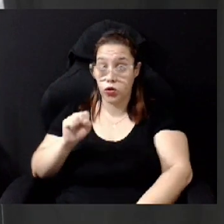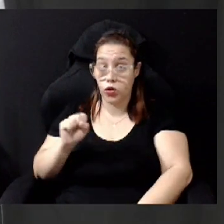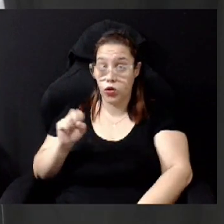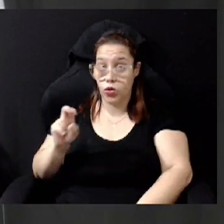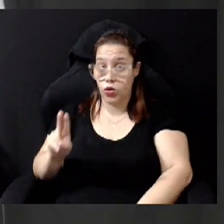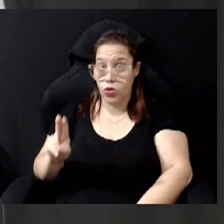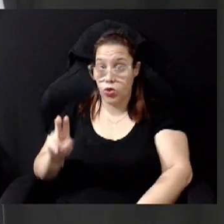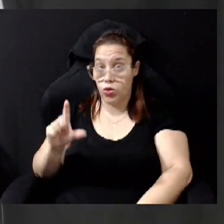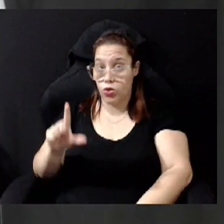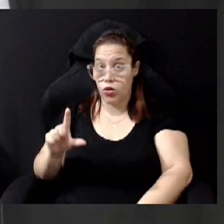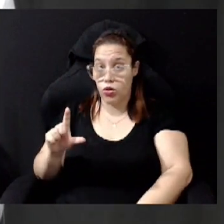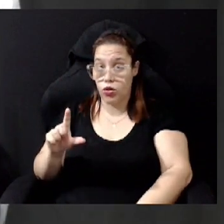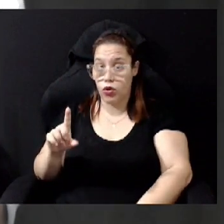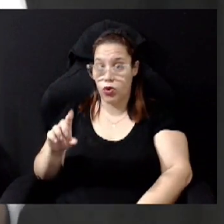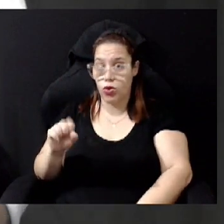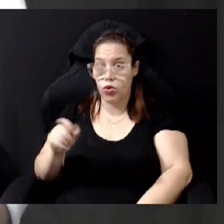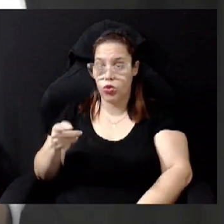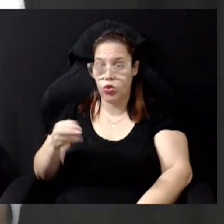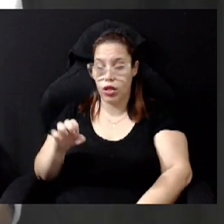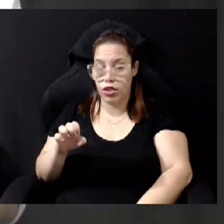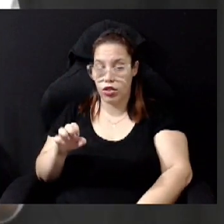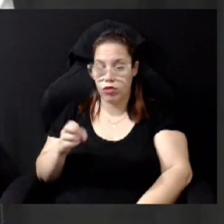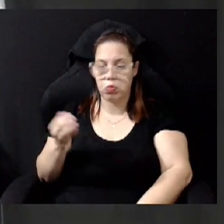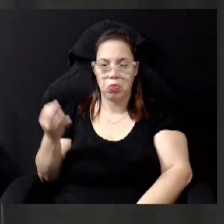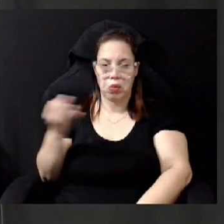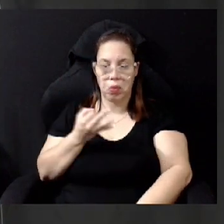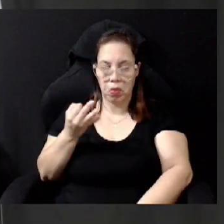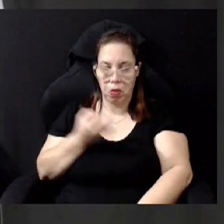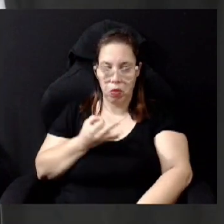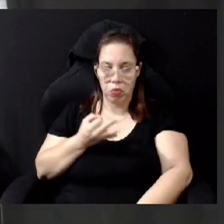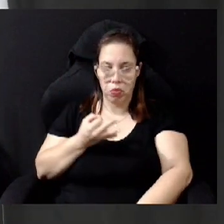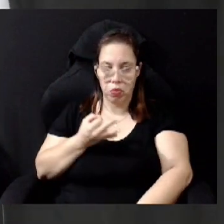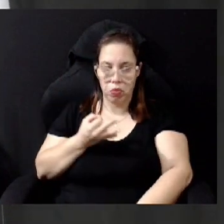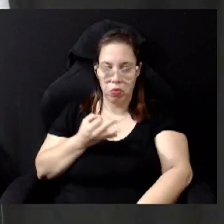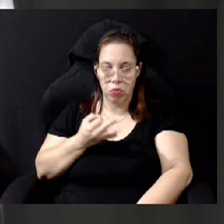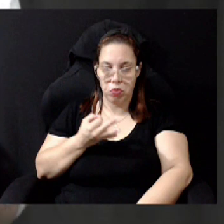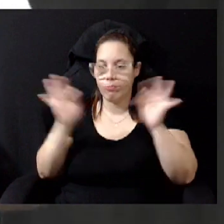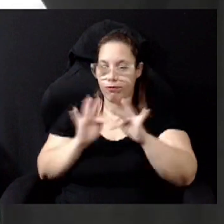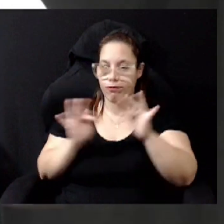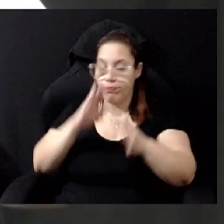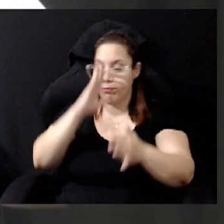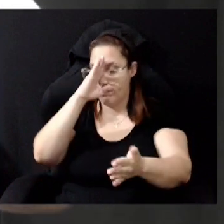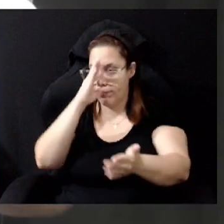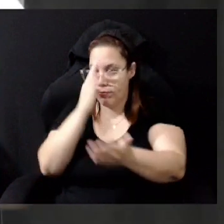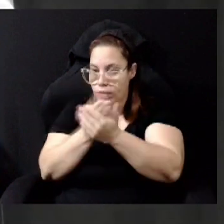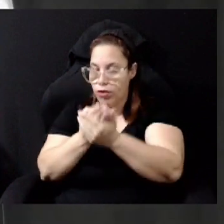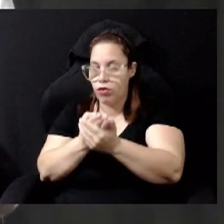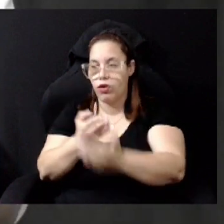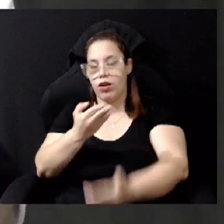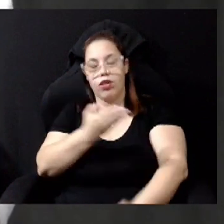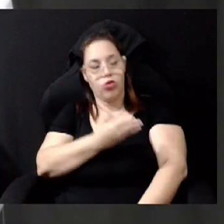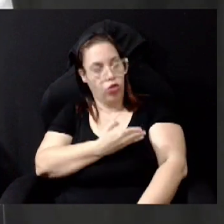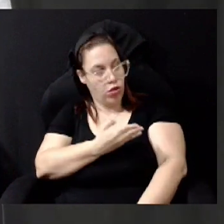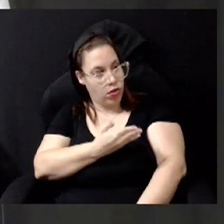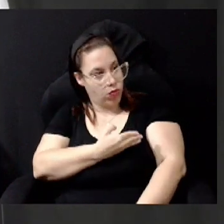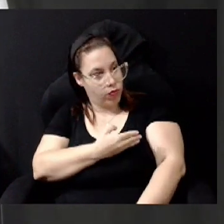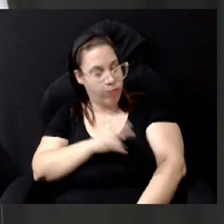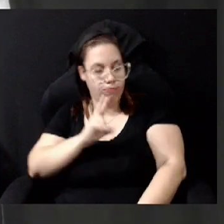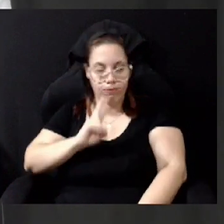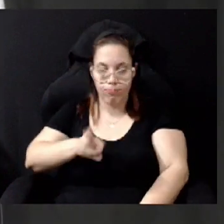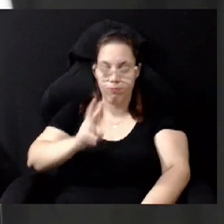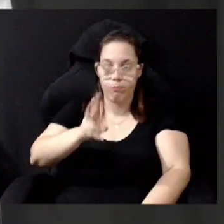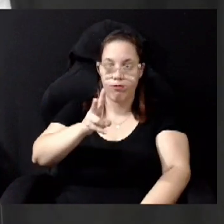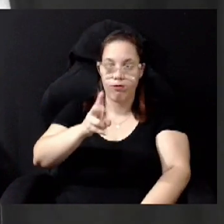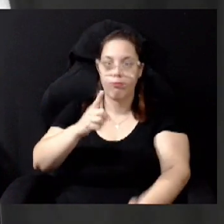de vento em popa, e felizmente eu fui reeleito pela confiança de muitos amigos e continuo assumindo o compromisso